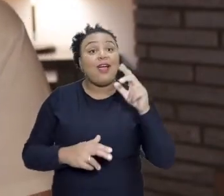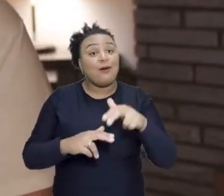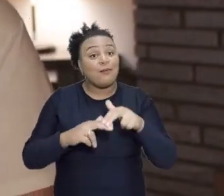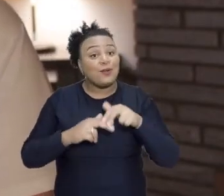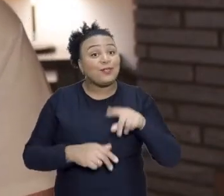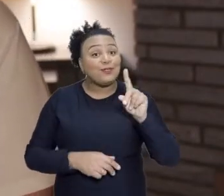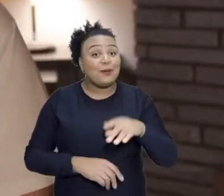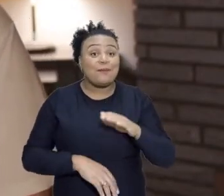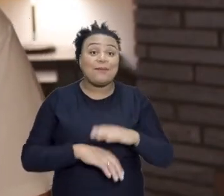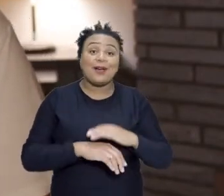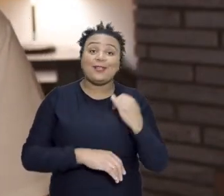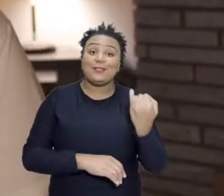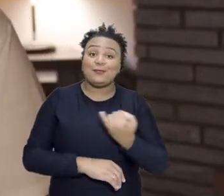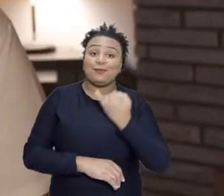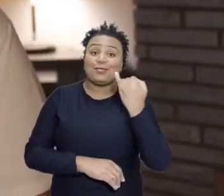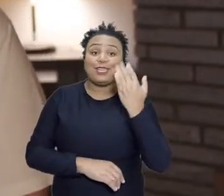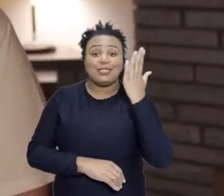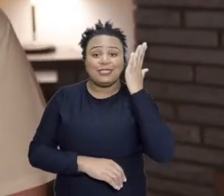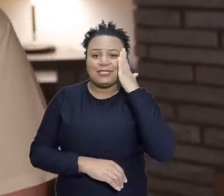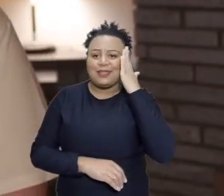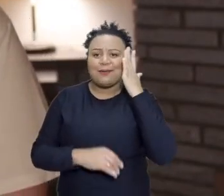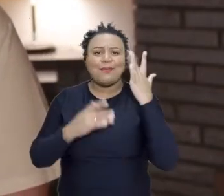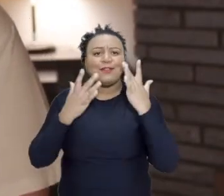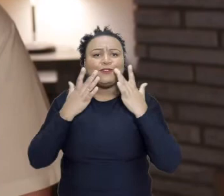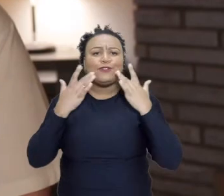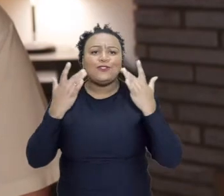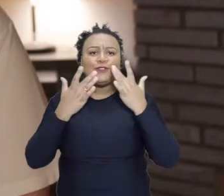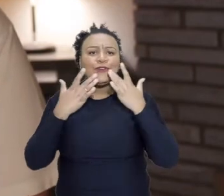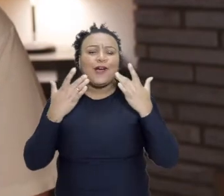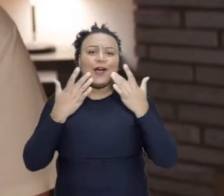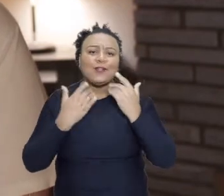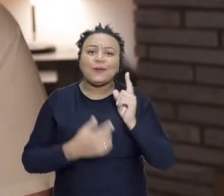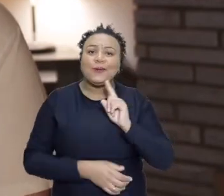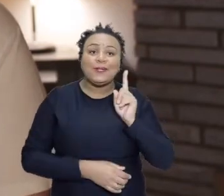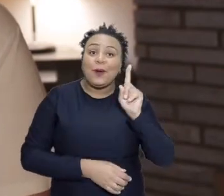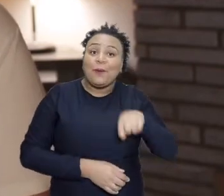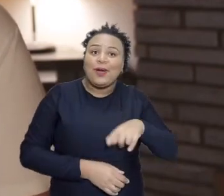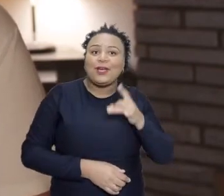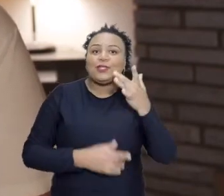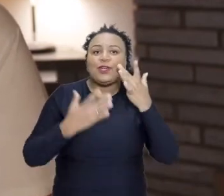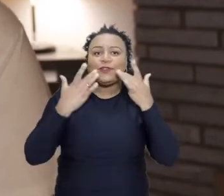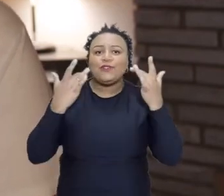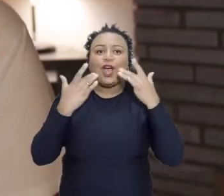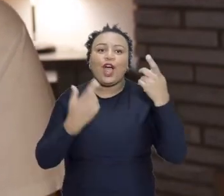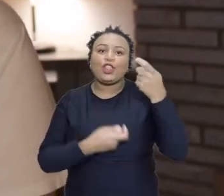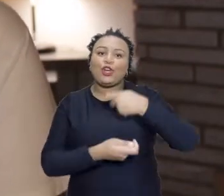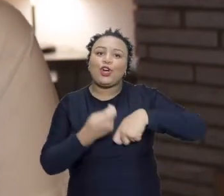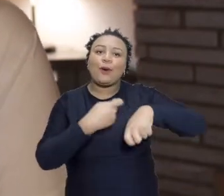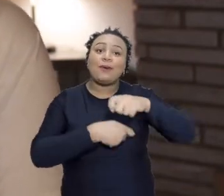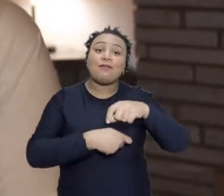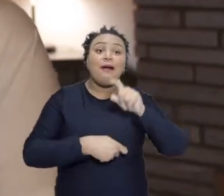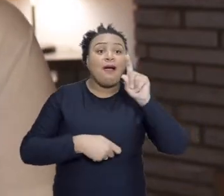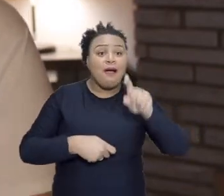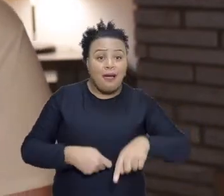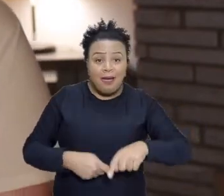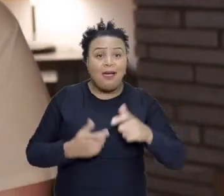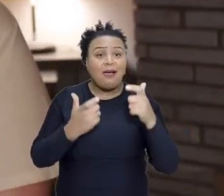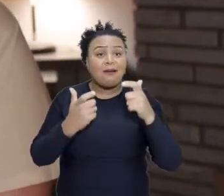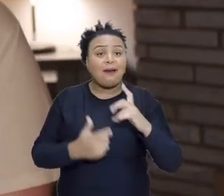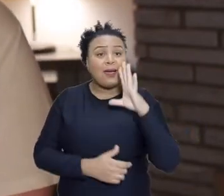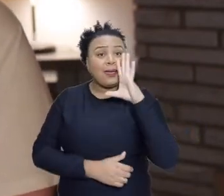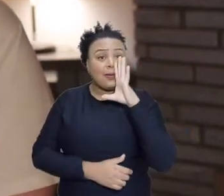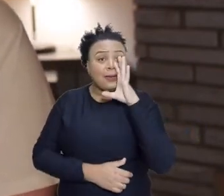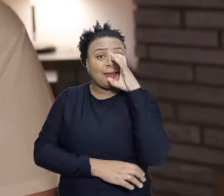importante. Saber que o teatro, ele não é só um teatro comercial. Ele é um ato de resistência, ele é